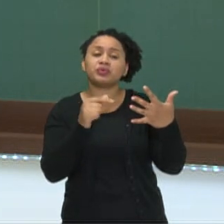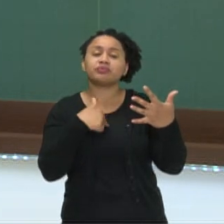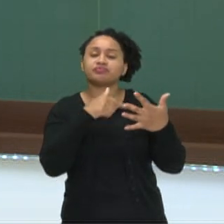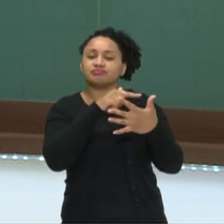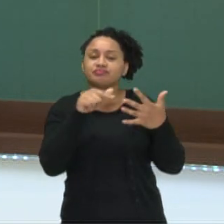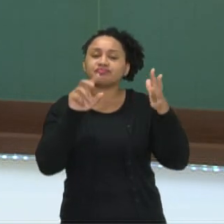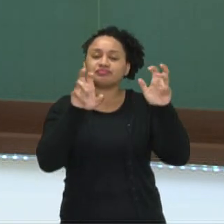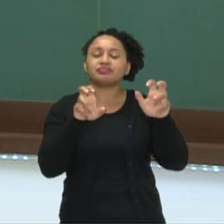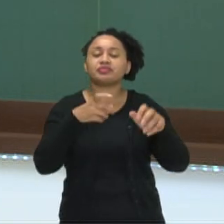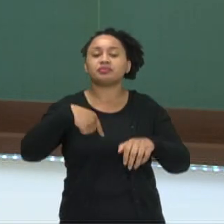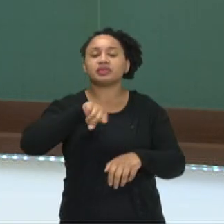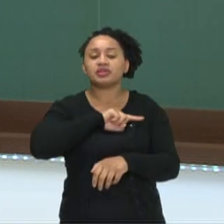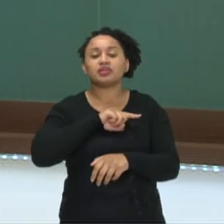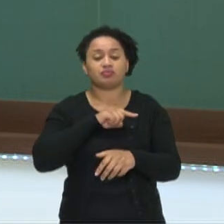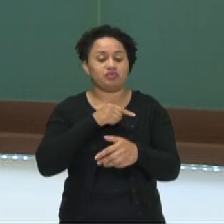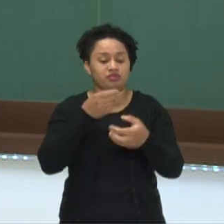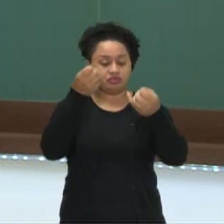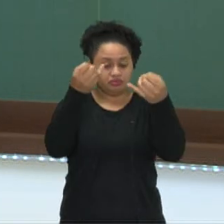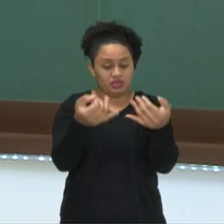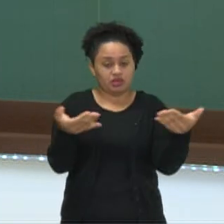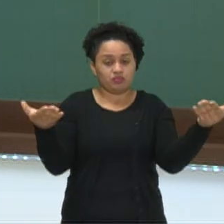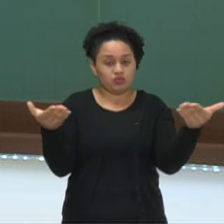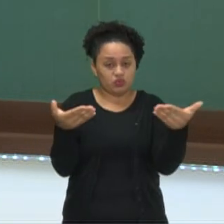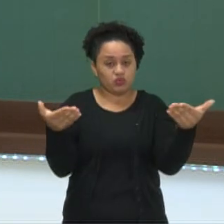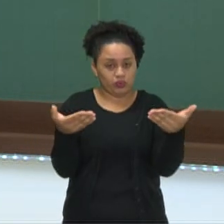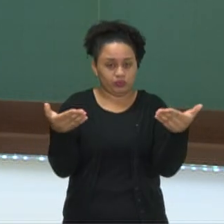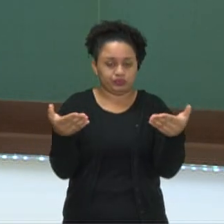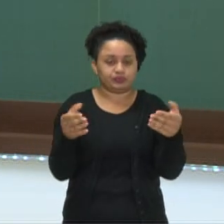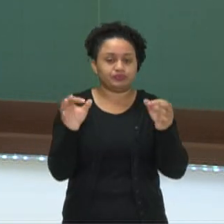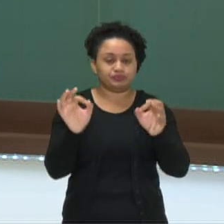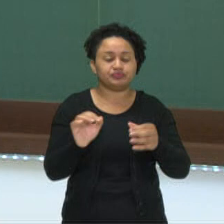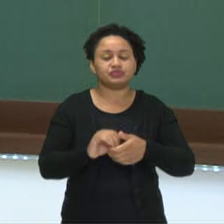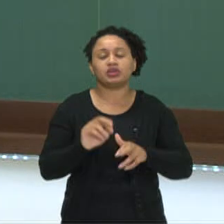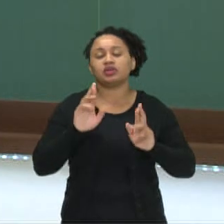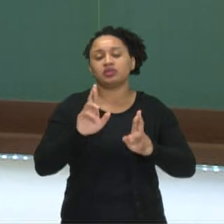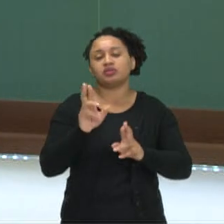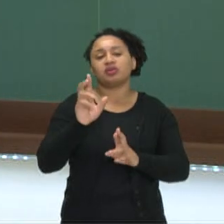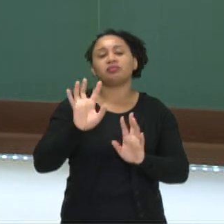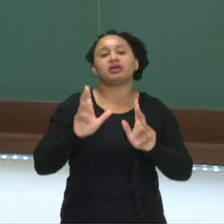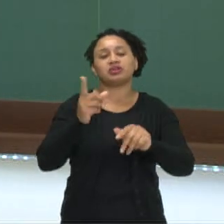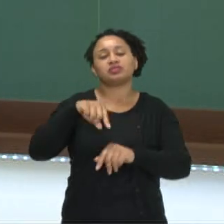alguns assuntos que nós destacamos e que nós vimos na aula de hoje. Eu espero que você